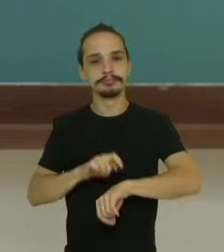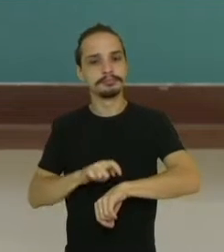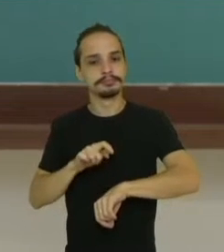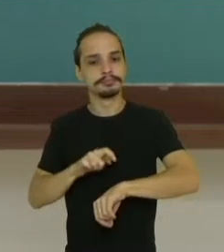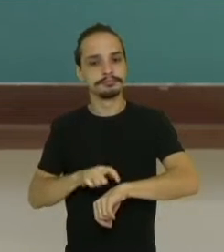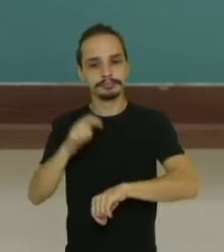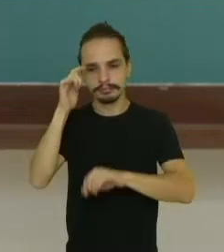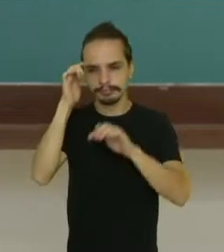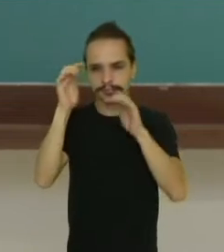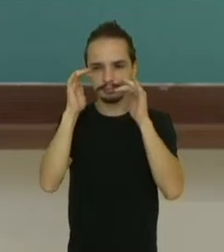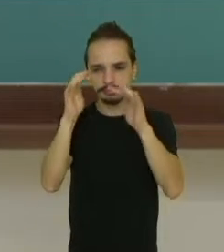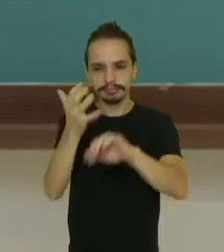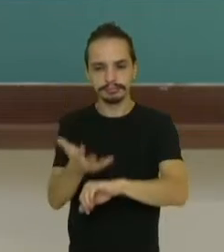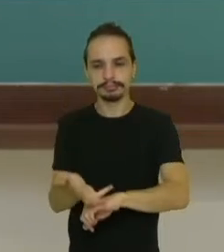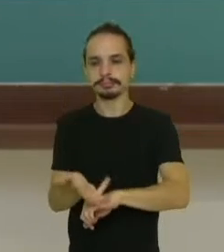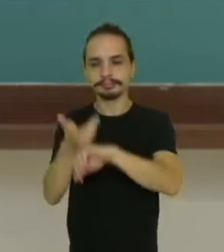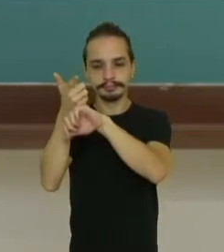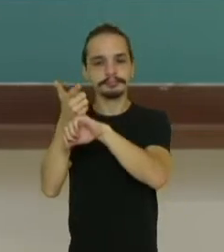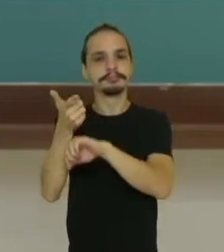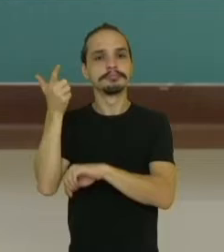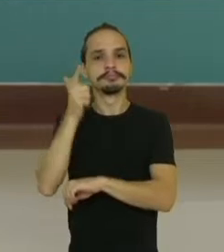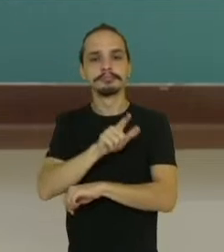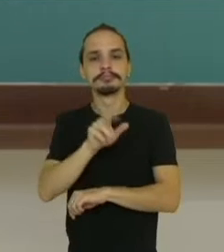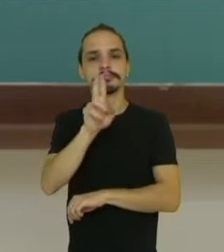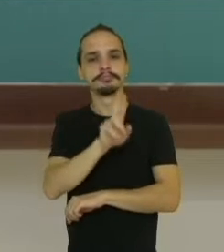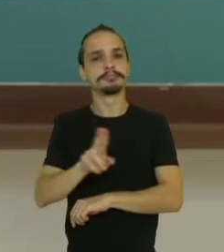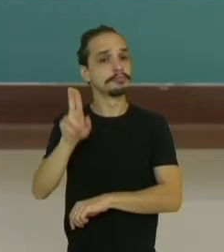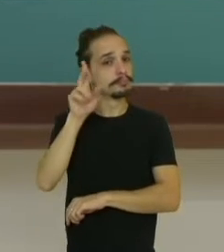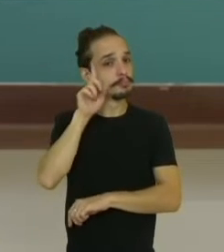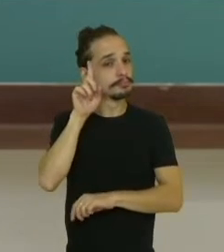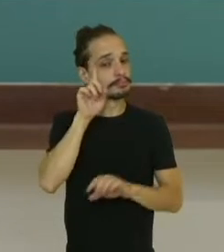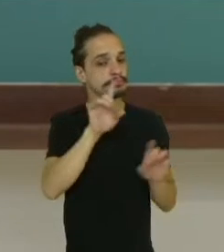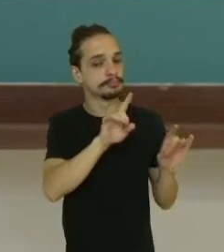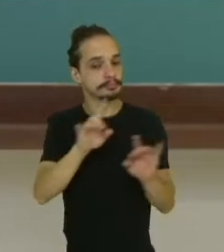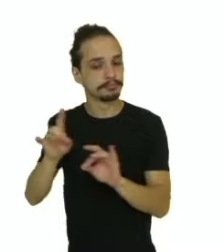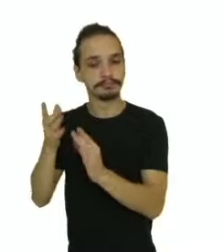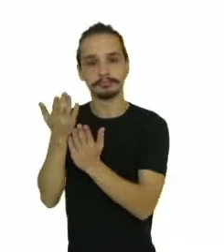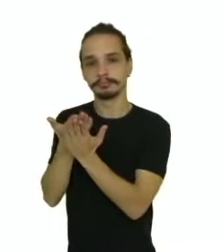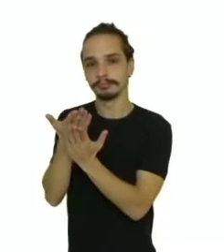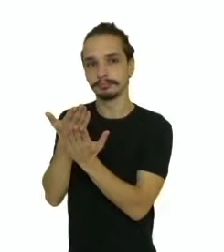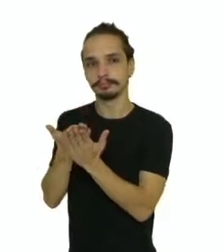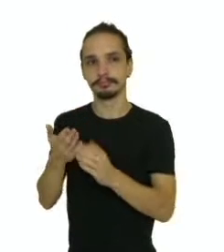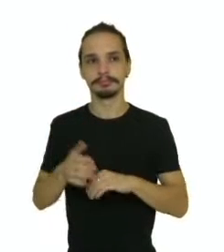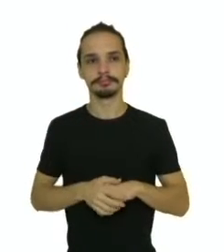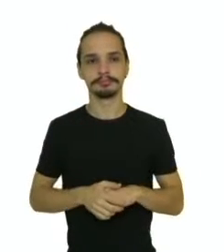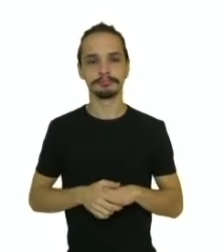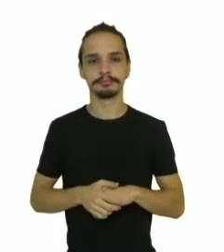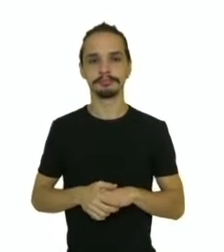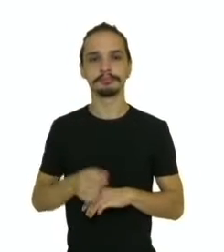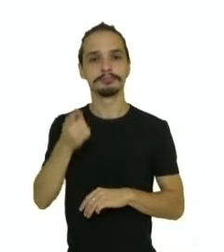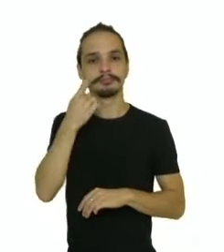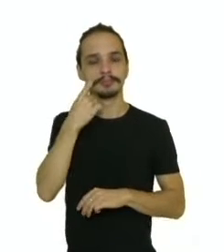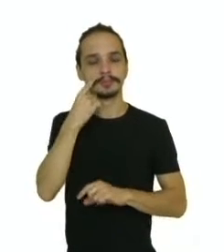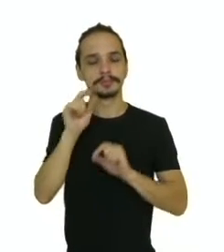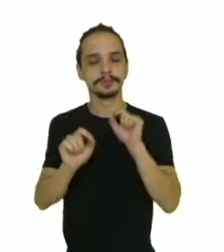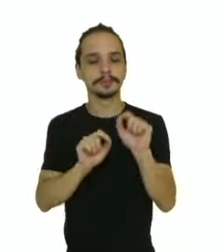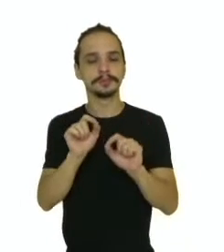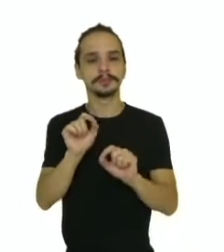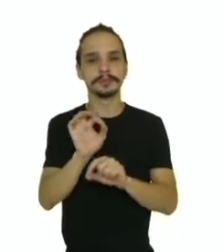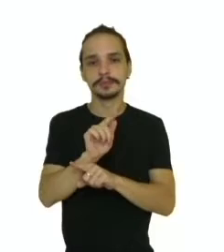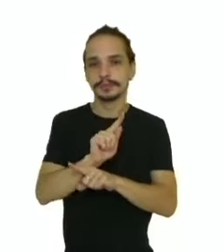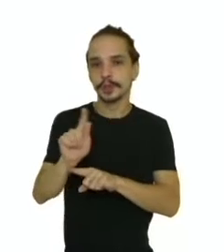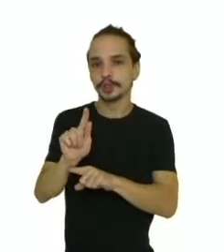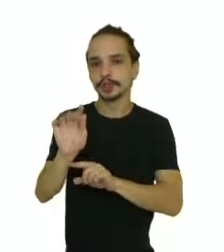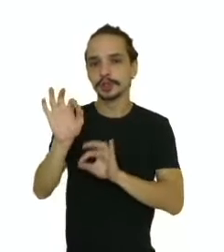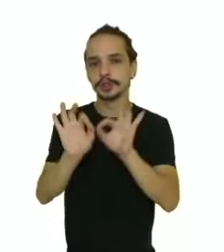e racional e que seja aplicada a nossa rotina de estudos Olha só gestão do tempo o gerenciamento do tempo